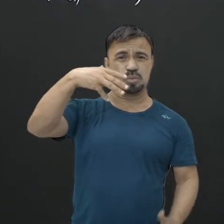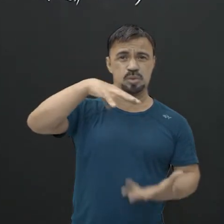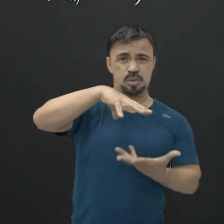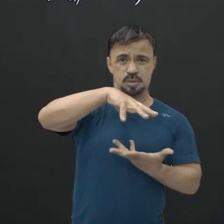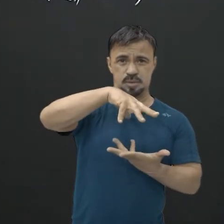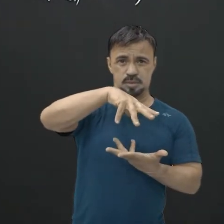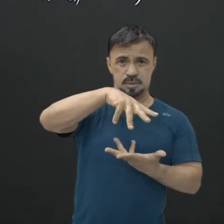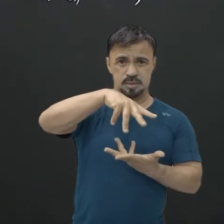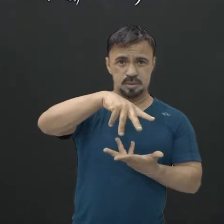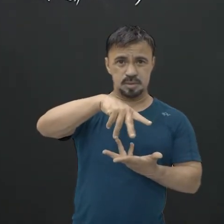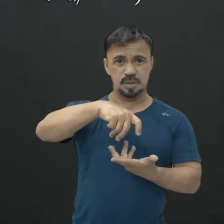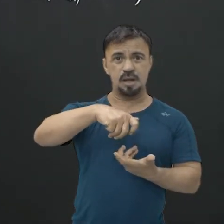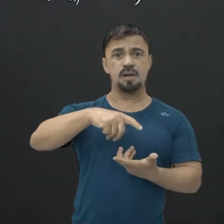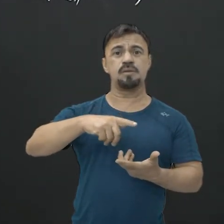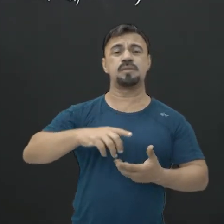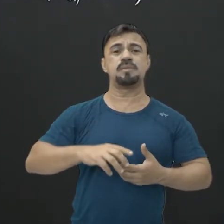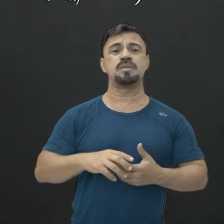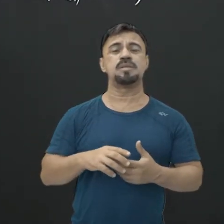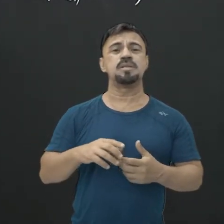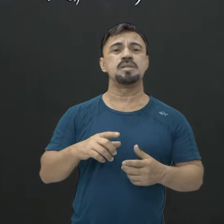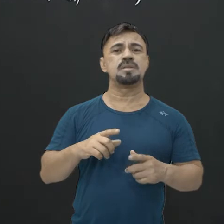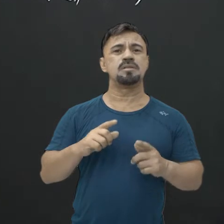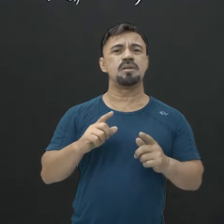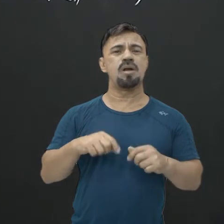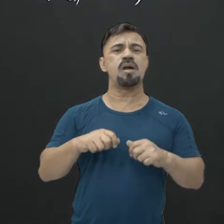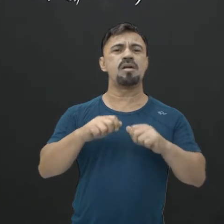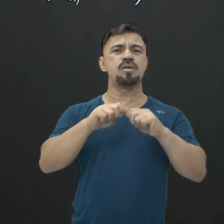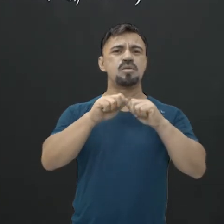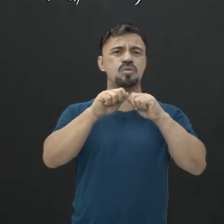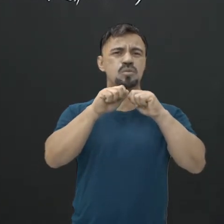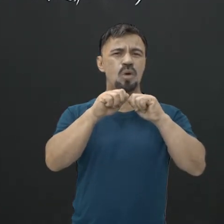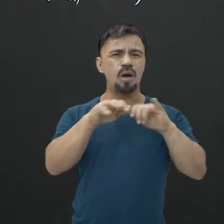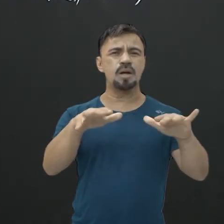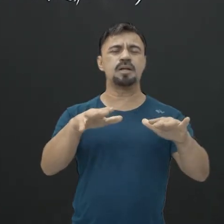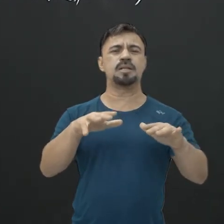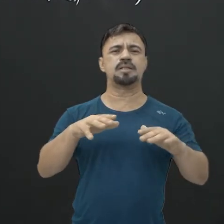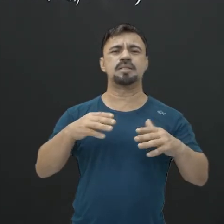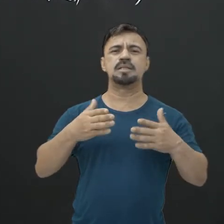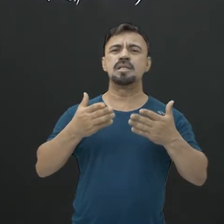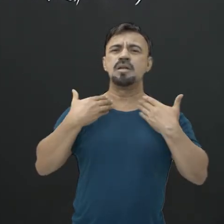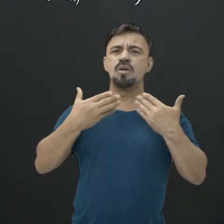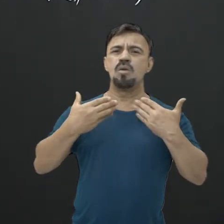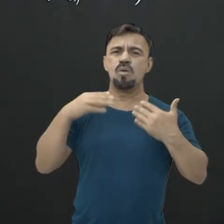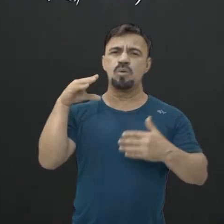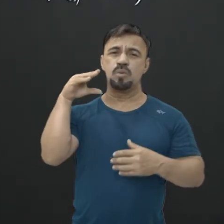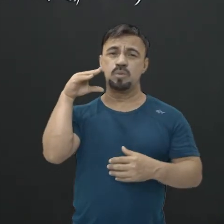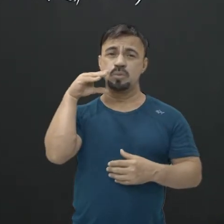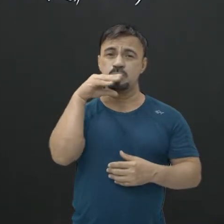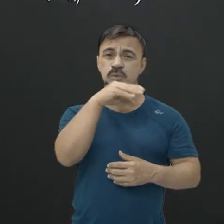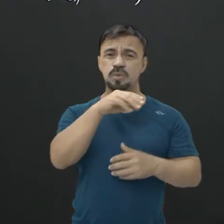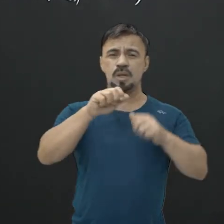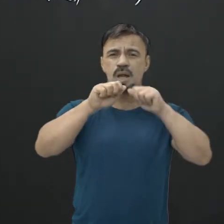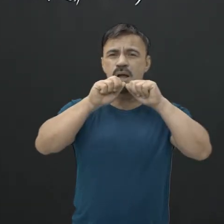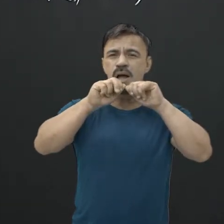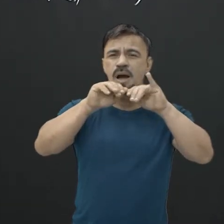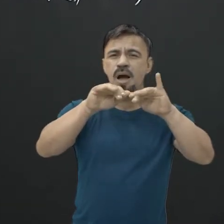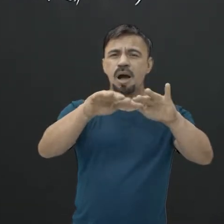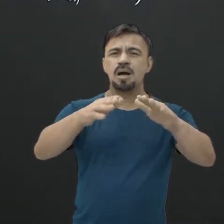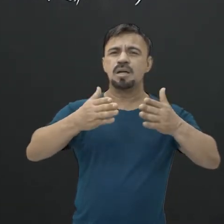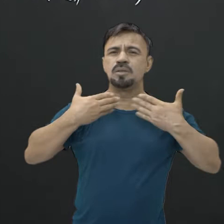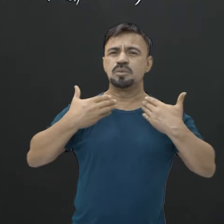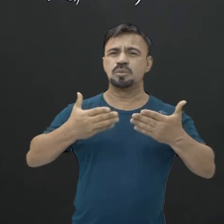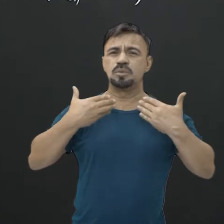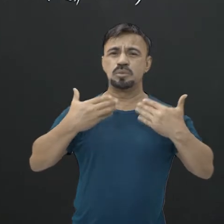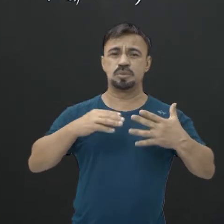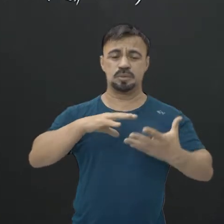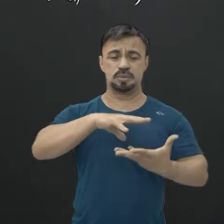nós, logo, há aí uma propagação de calor por irradiação. Ele está irradiando, então o calor está chegando